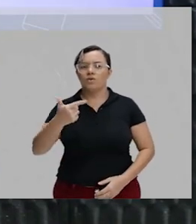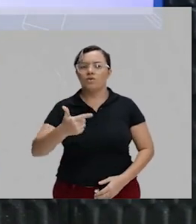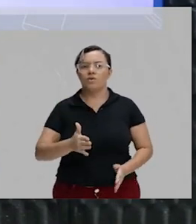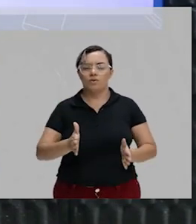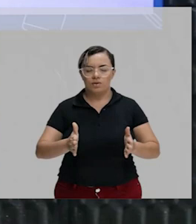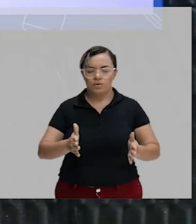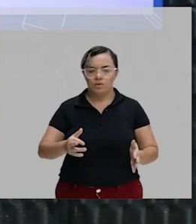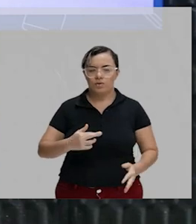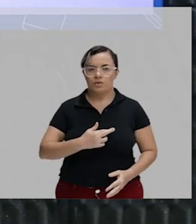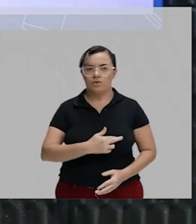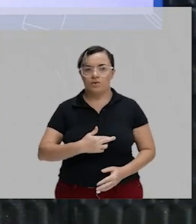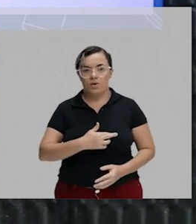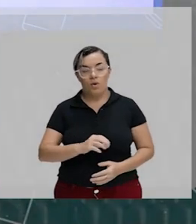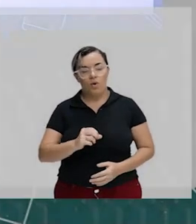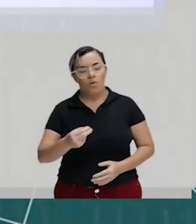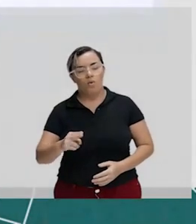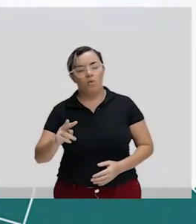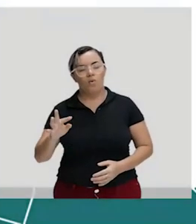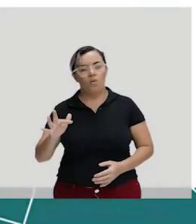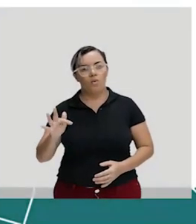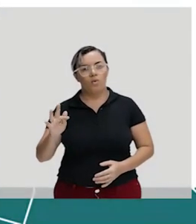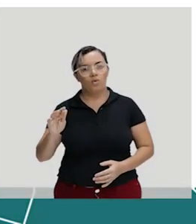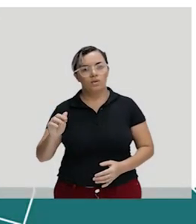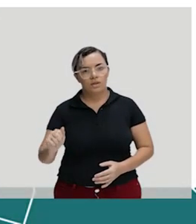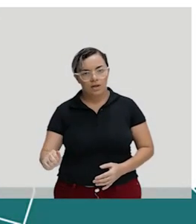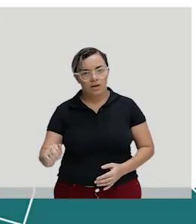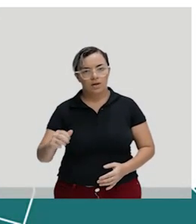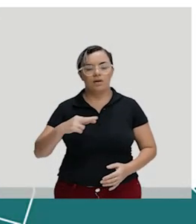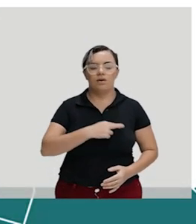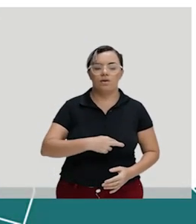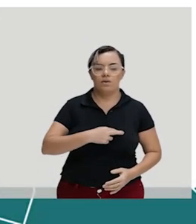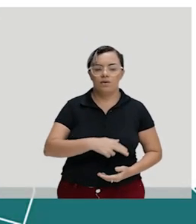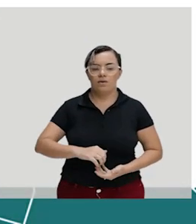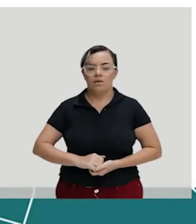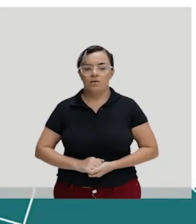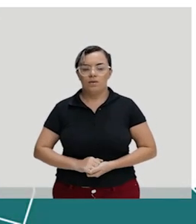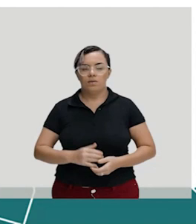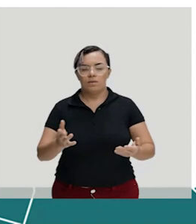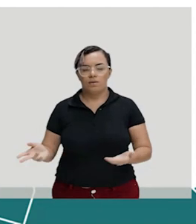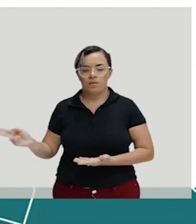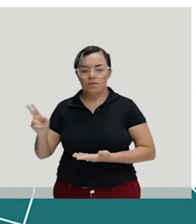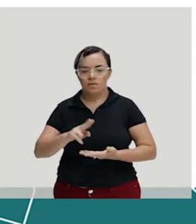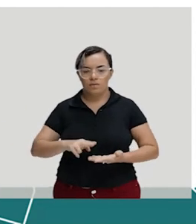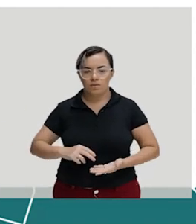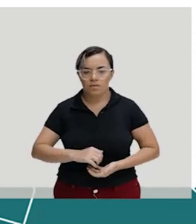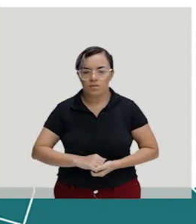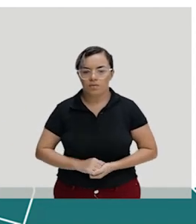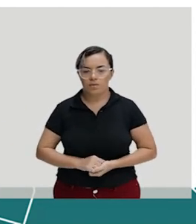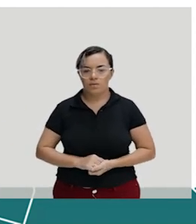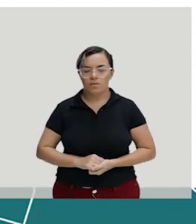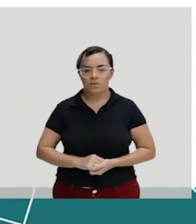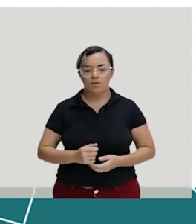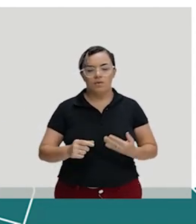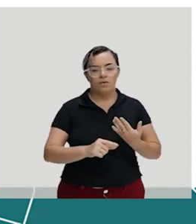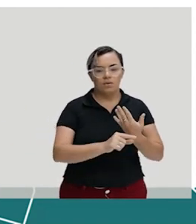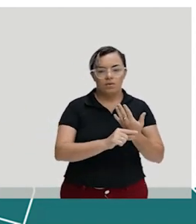o ultrarromantismo bom gente eh João da Cruz e sou Ele nasceu em